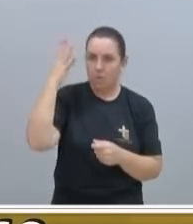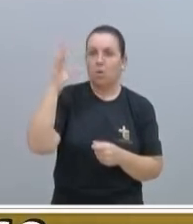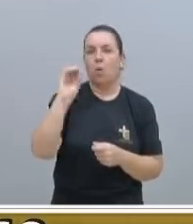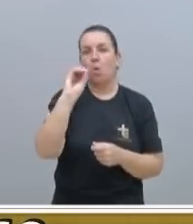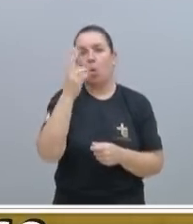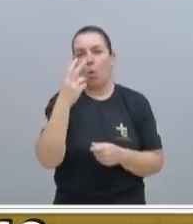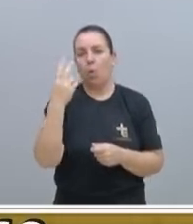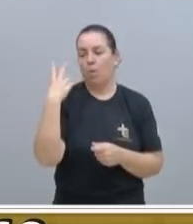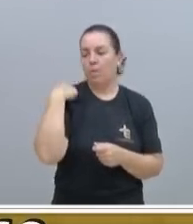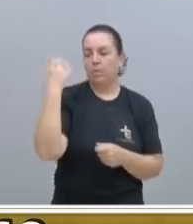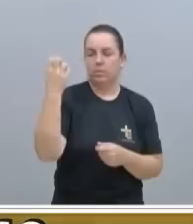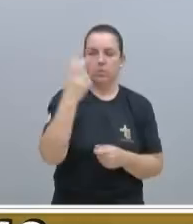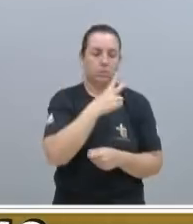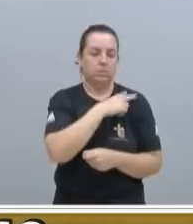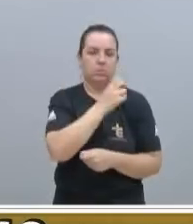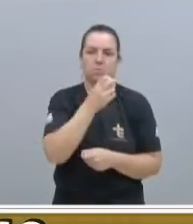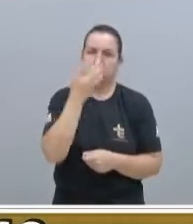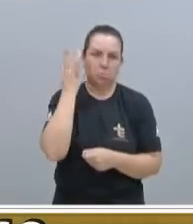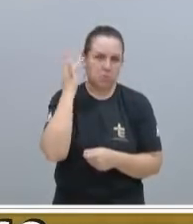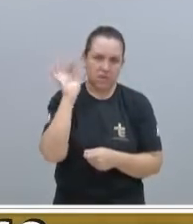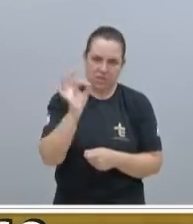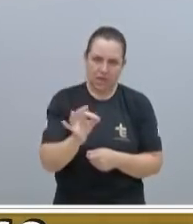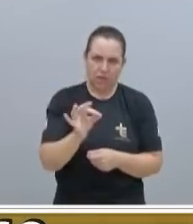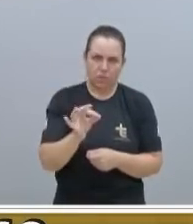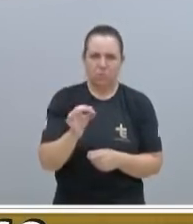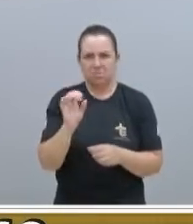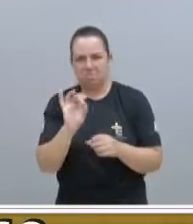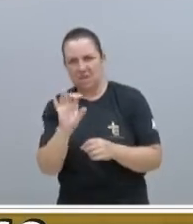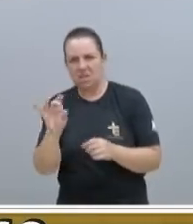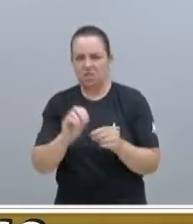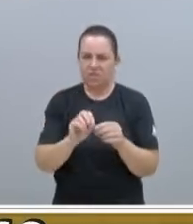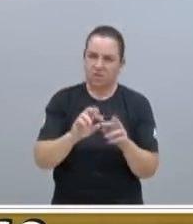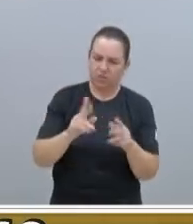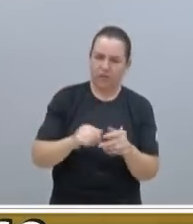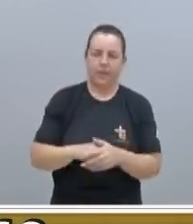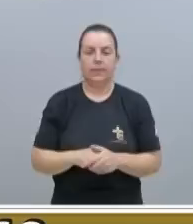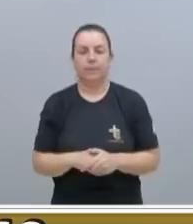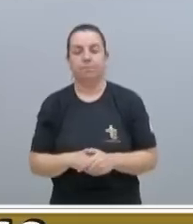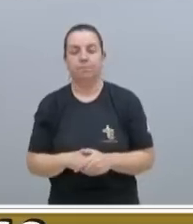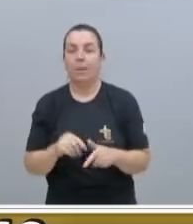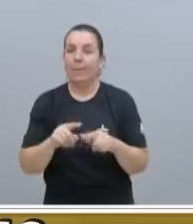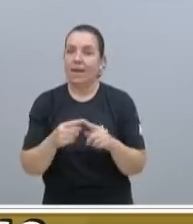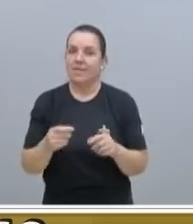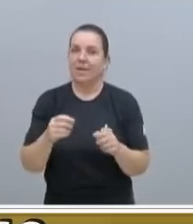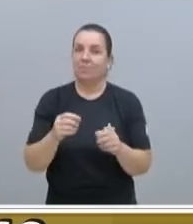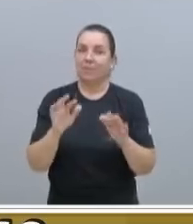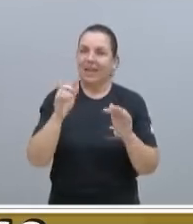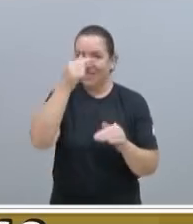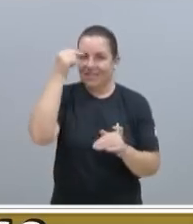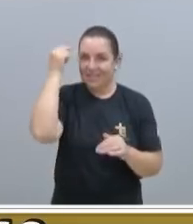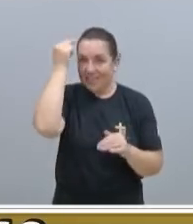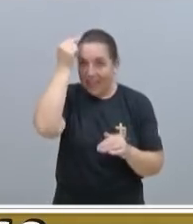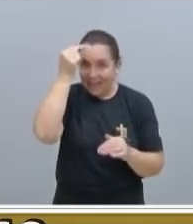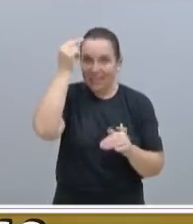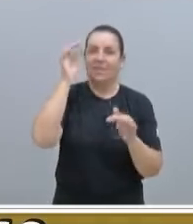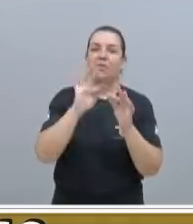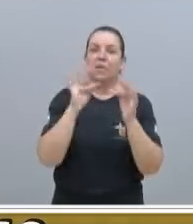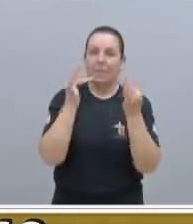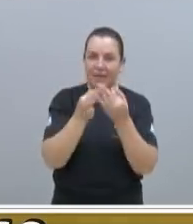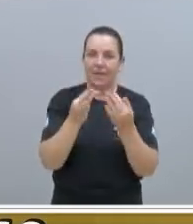jesus percebe que deus ao entrar na natureza humana